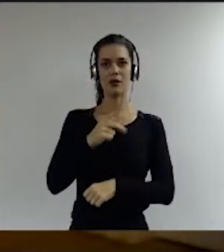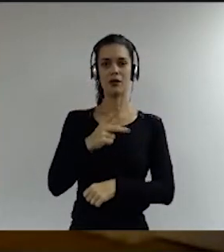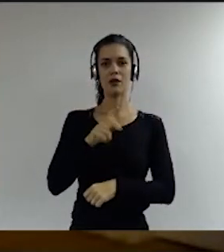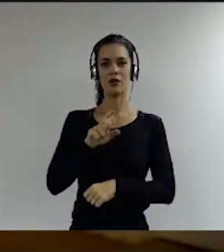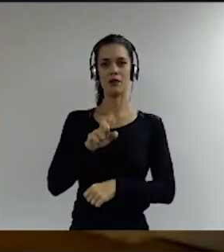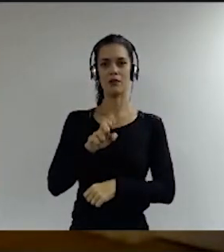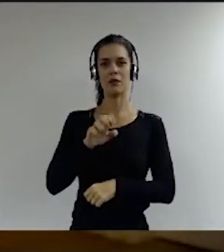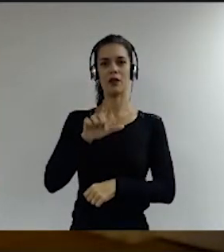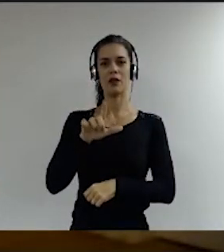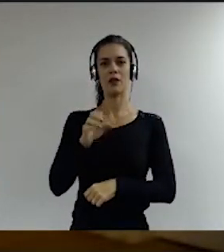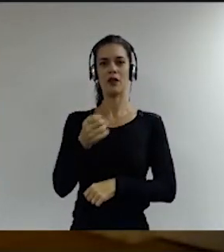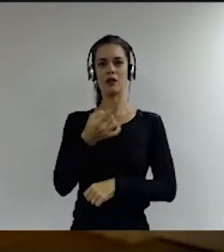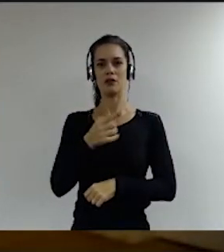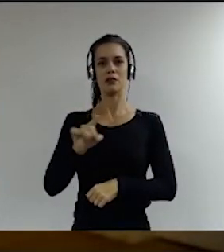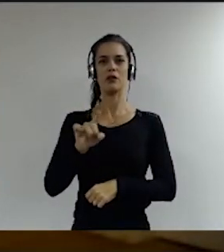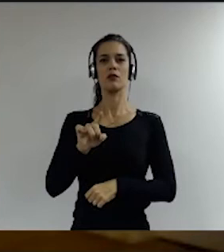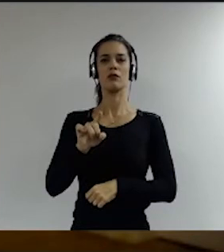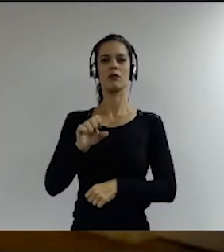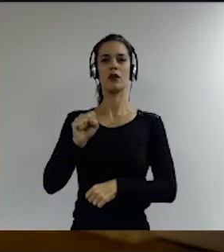no Supremo Tribunal Federal.